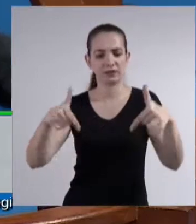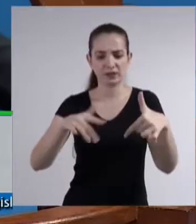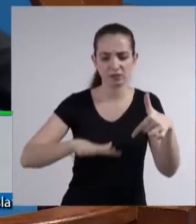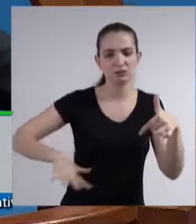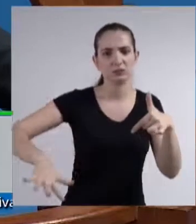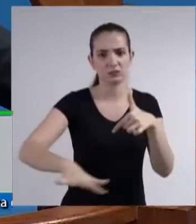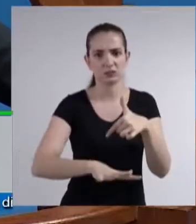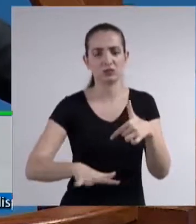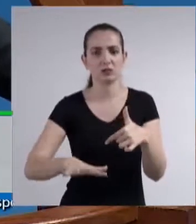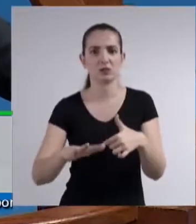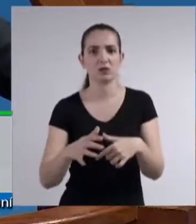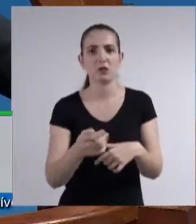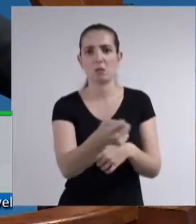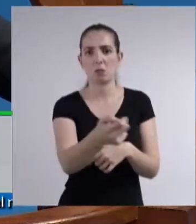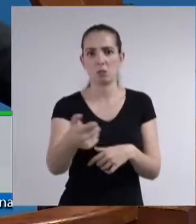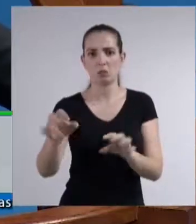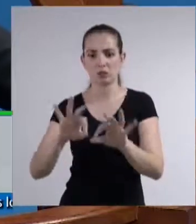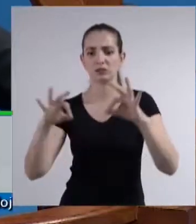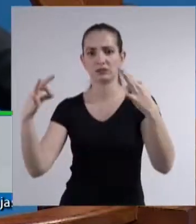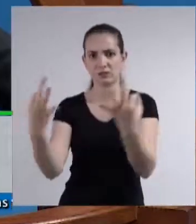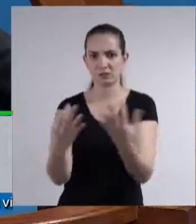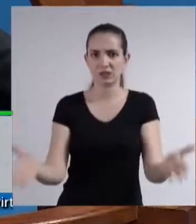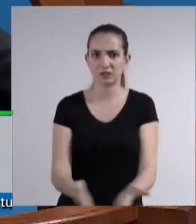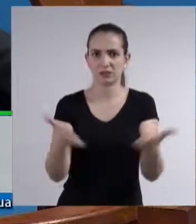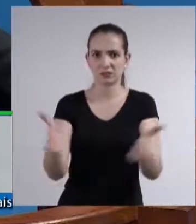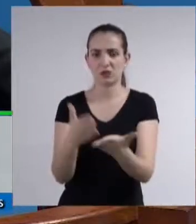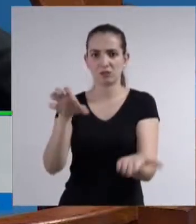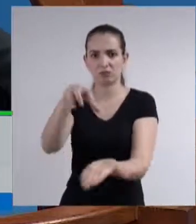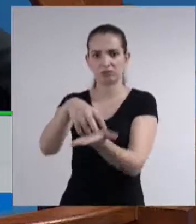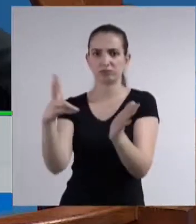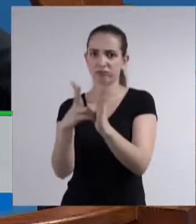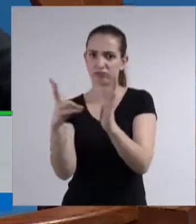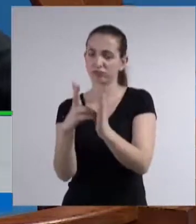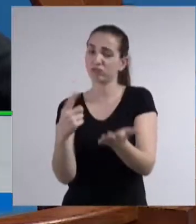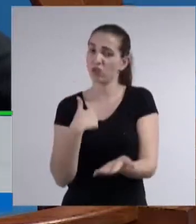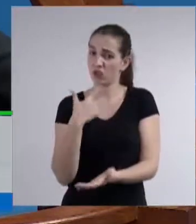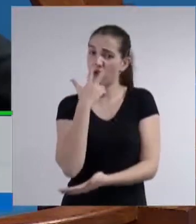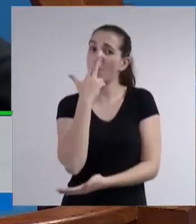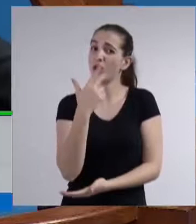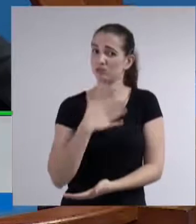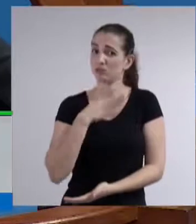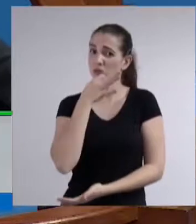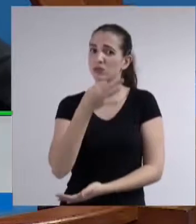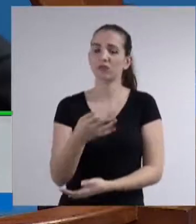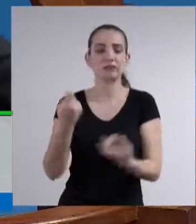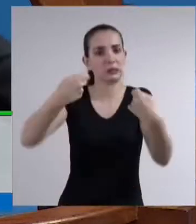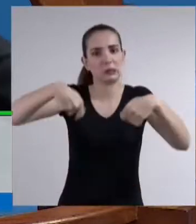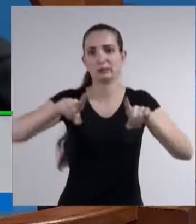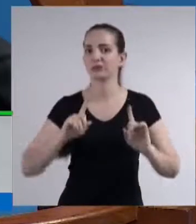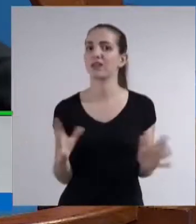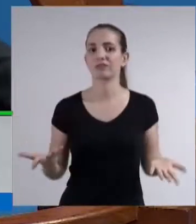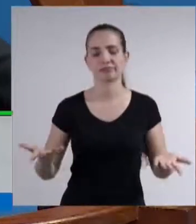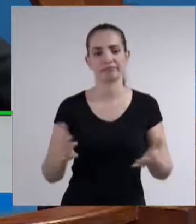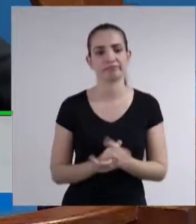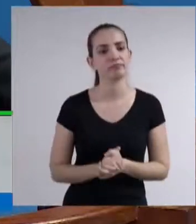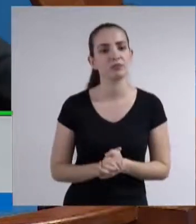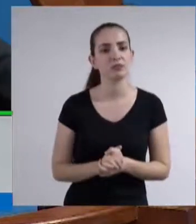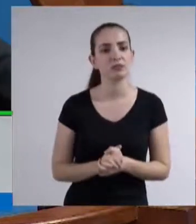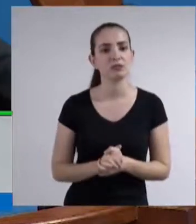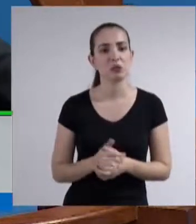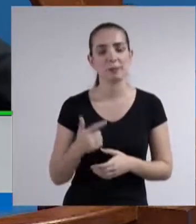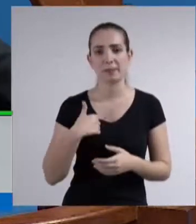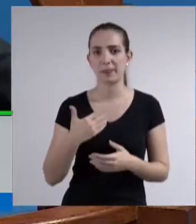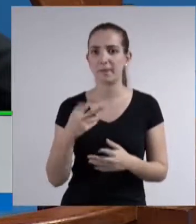ali meia dúzia de famílias pobres, eu acho que é uma situação totalmente desnecessária. Vejo muito mais